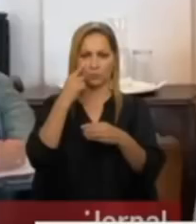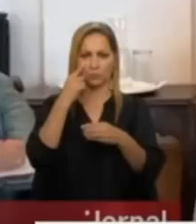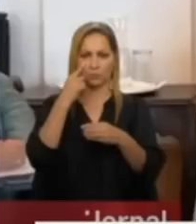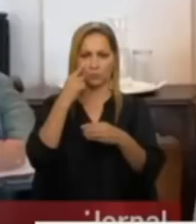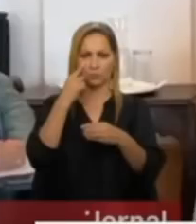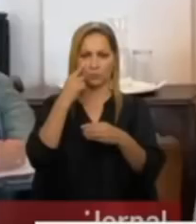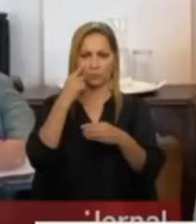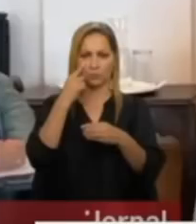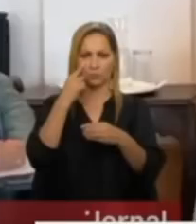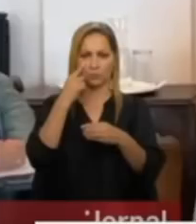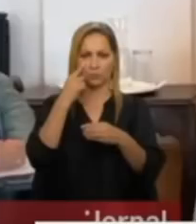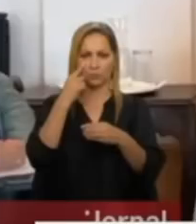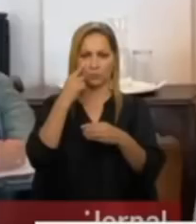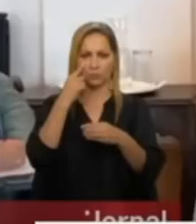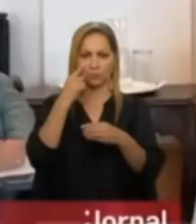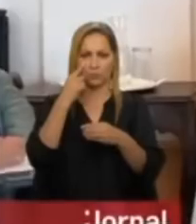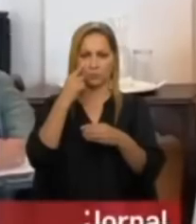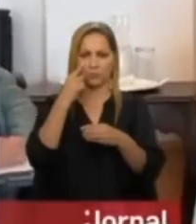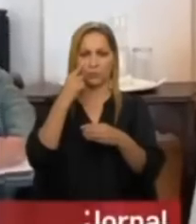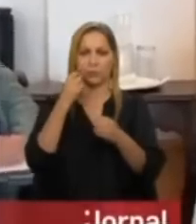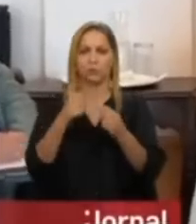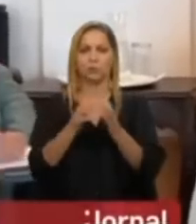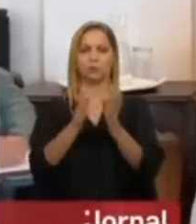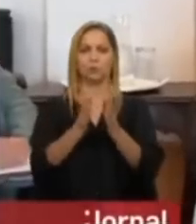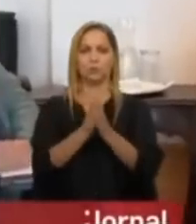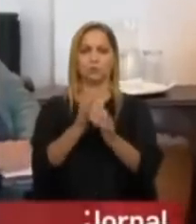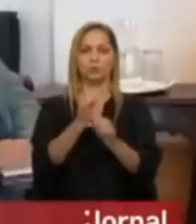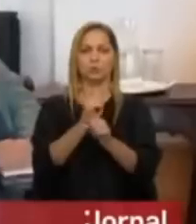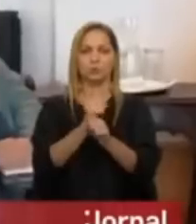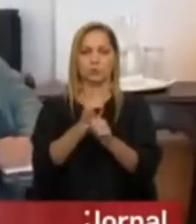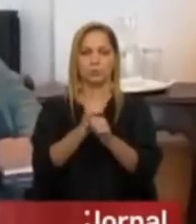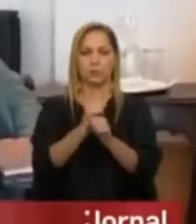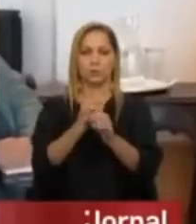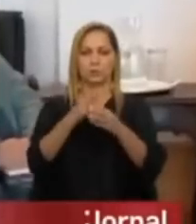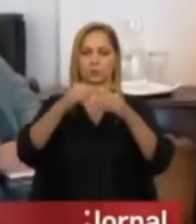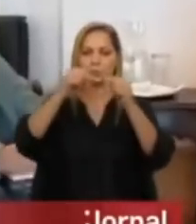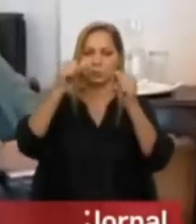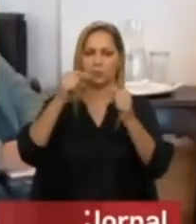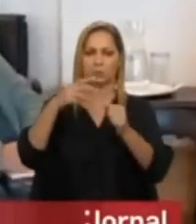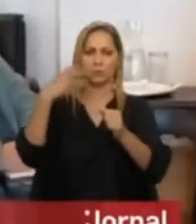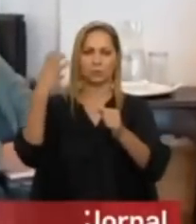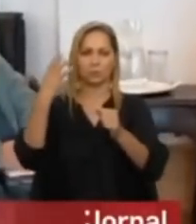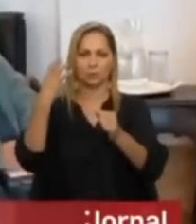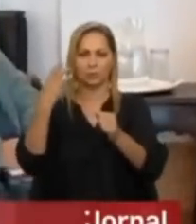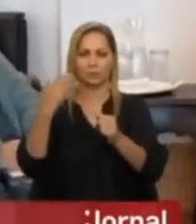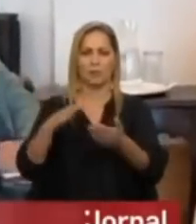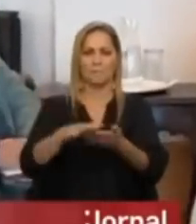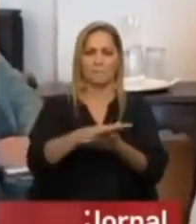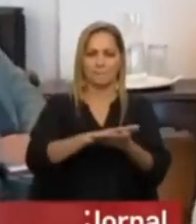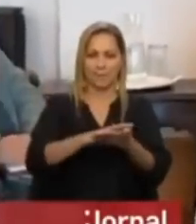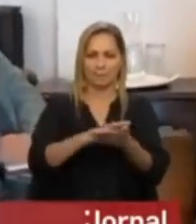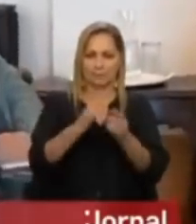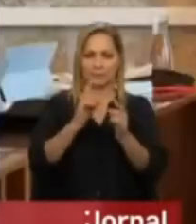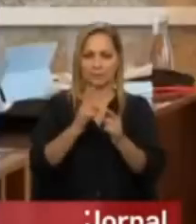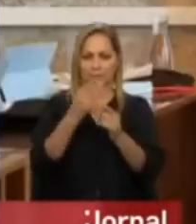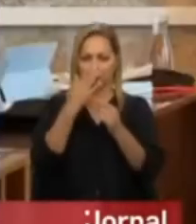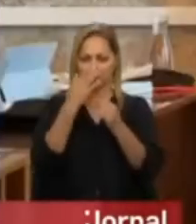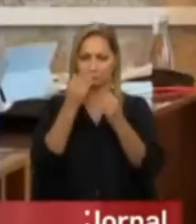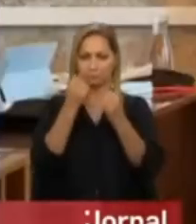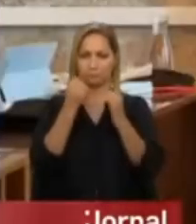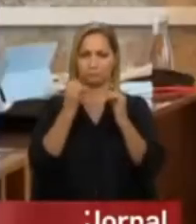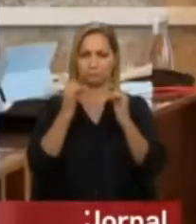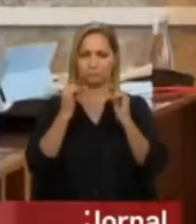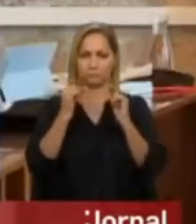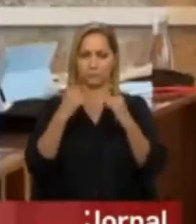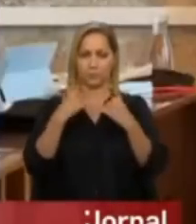país. Portanto, é a lógica deste amigo. ...and cultural practices, principles and sovereign initiatives. Eu